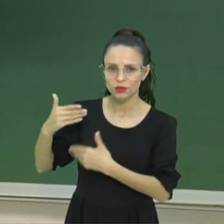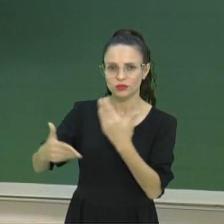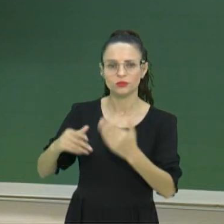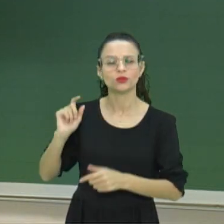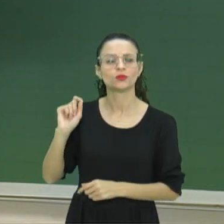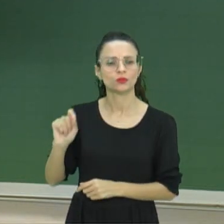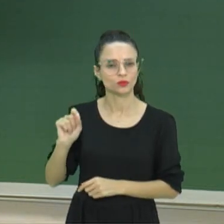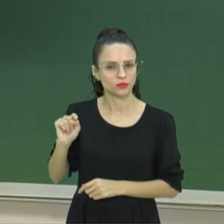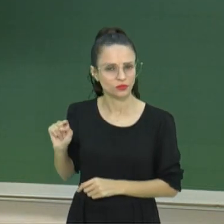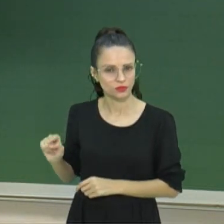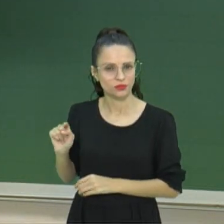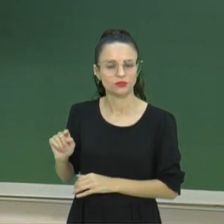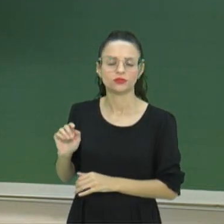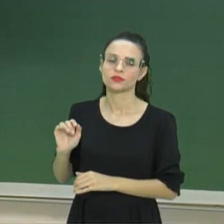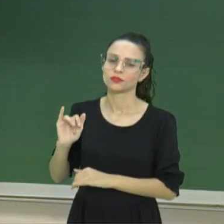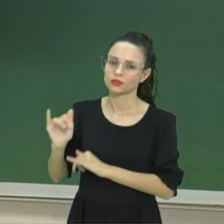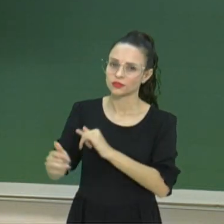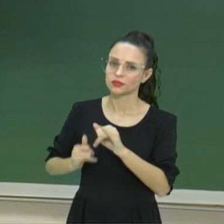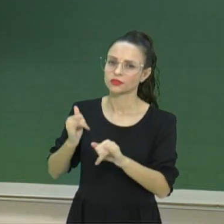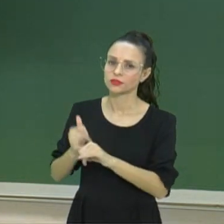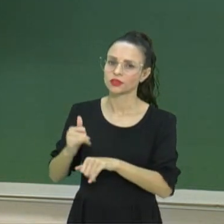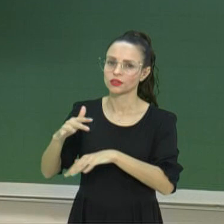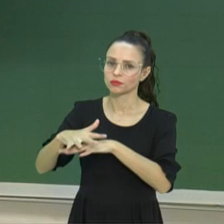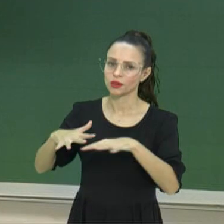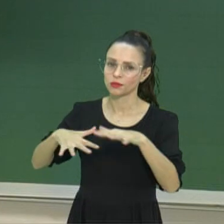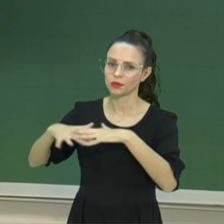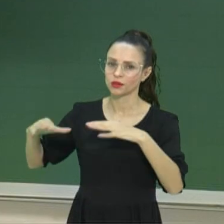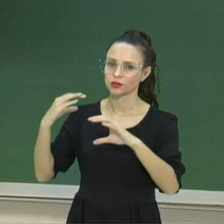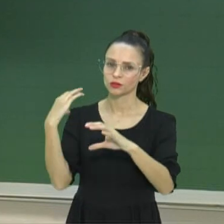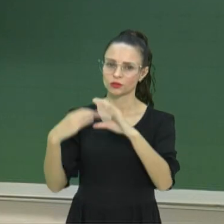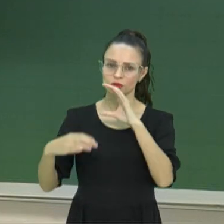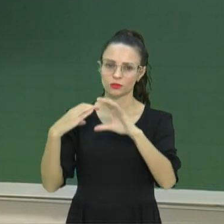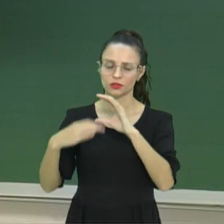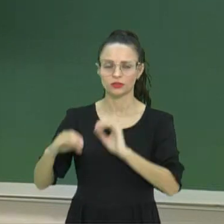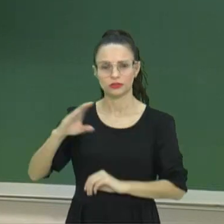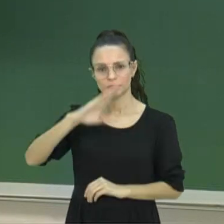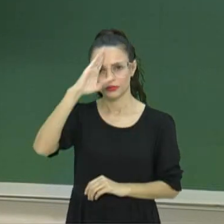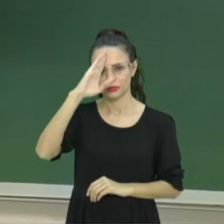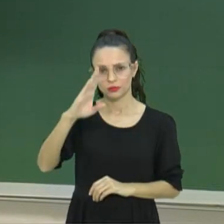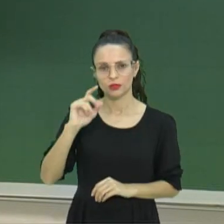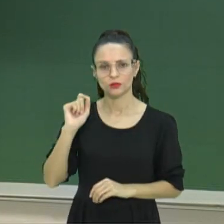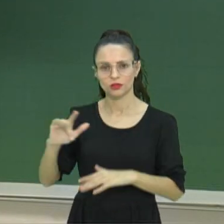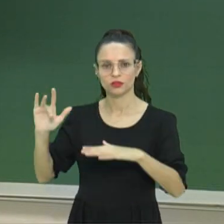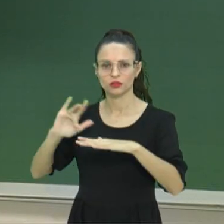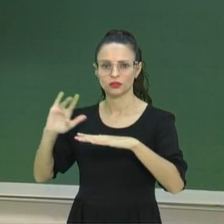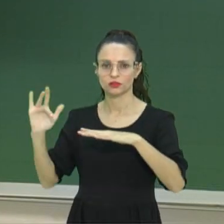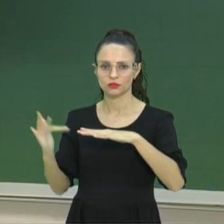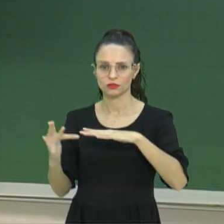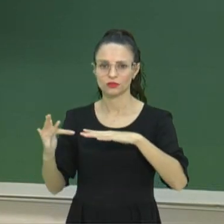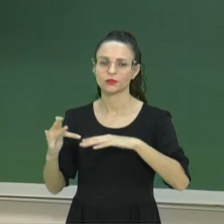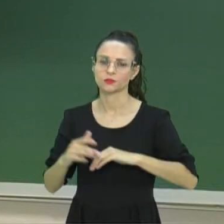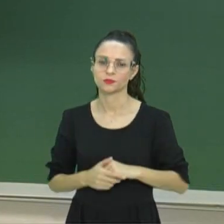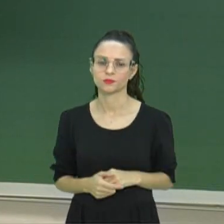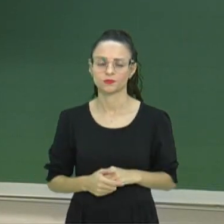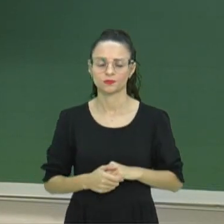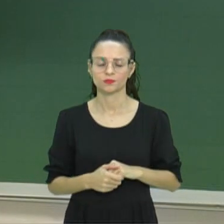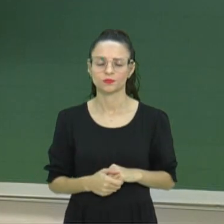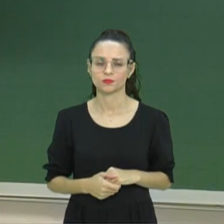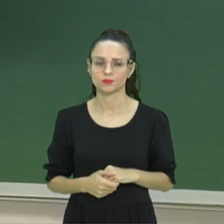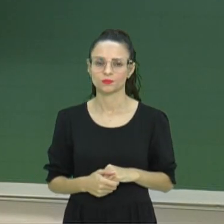foi justamente as redes de comunicação, dando um destaque aqui para as redes